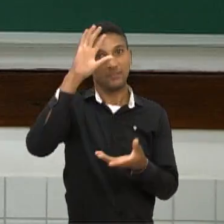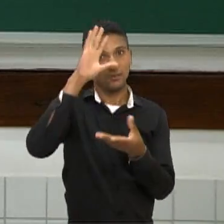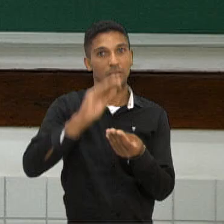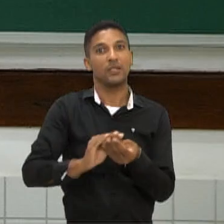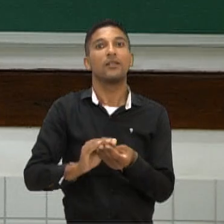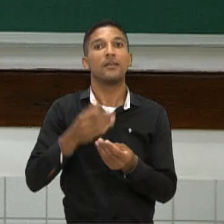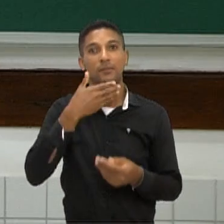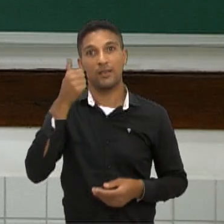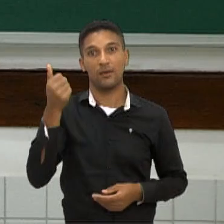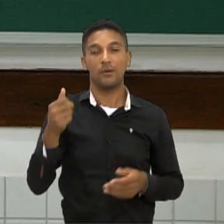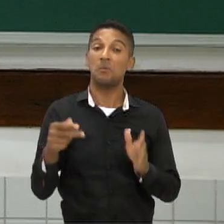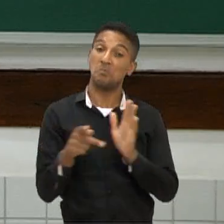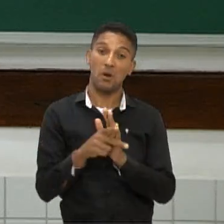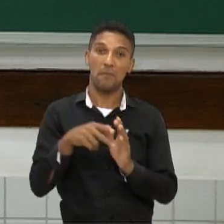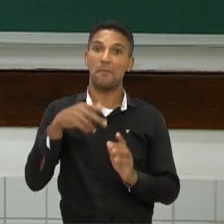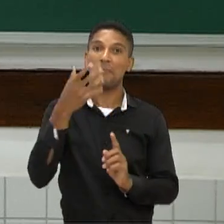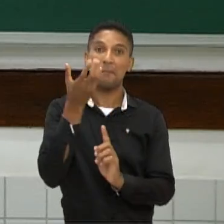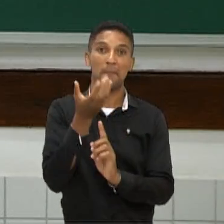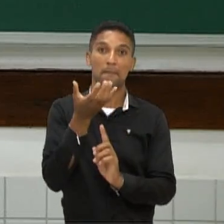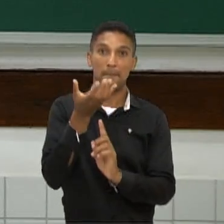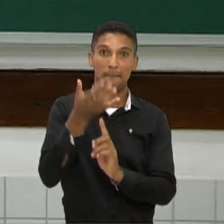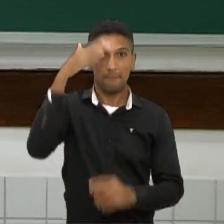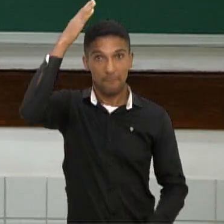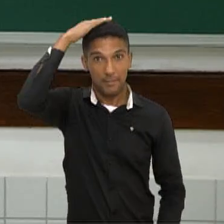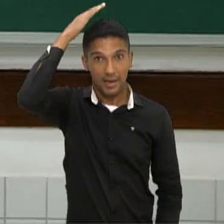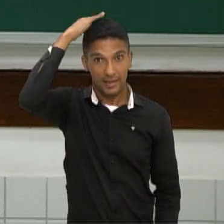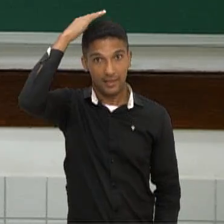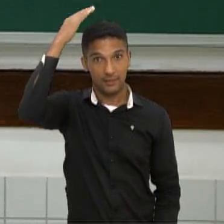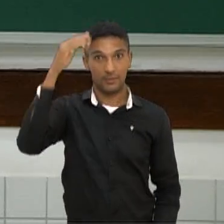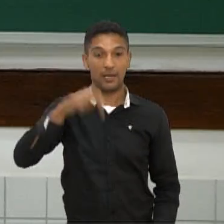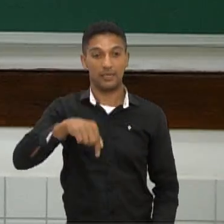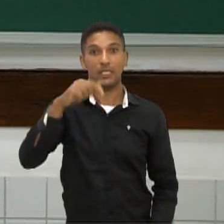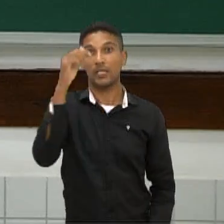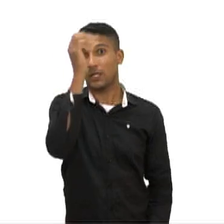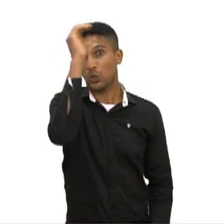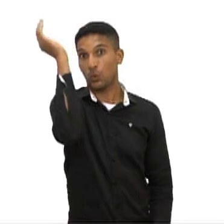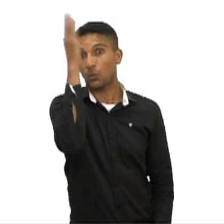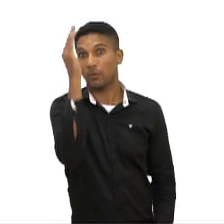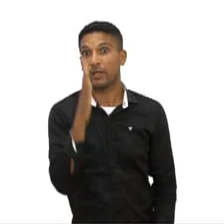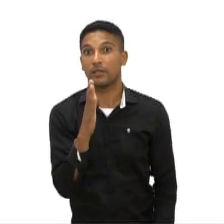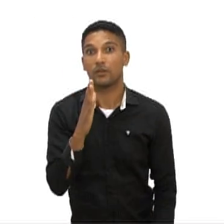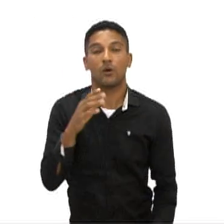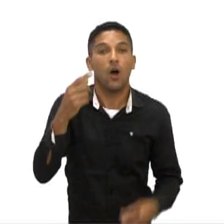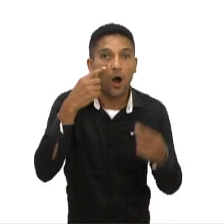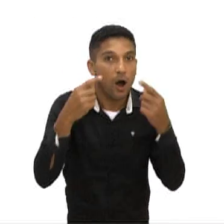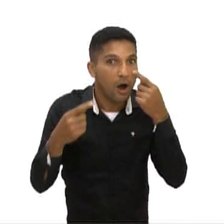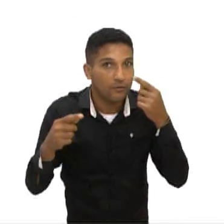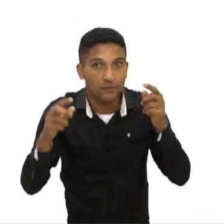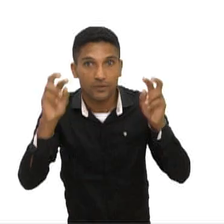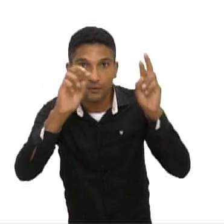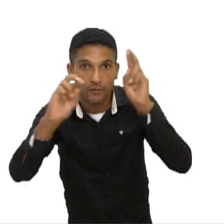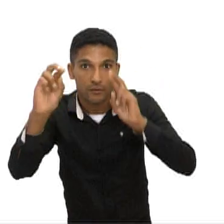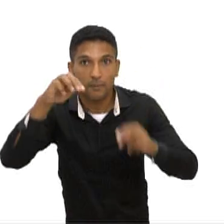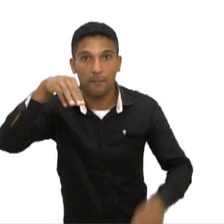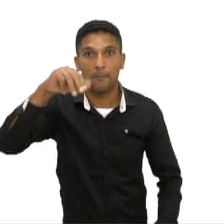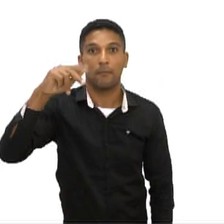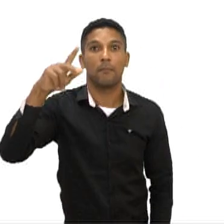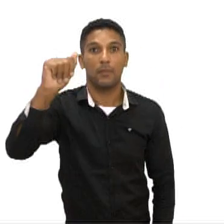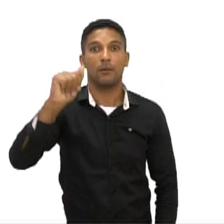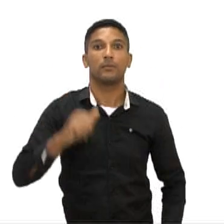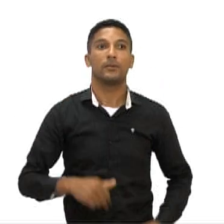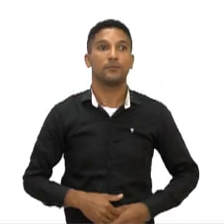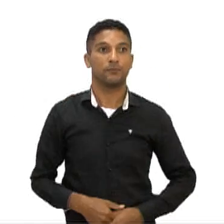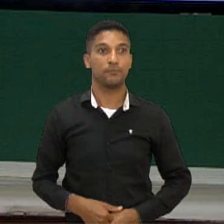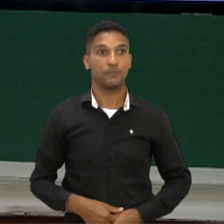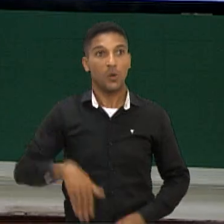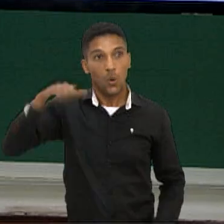Primeiro nós vamos localizar o estado do Paraná no país, no Brasil. Observem o mapa. O